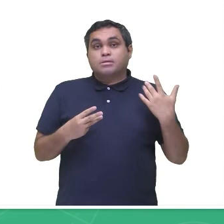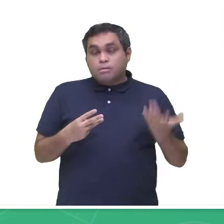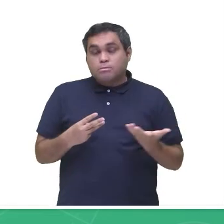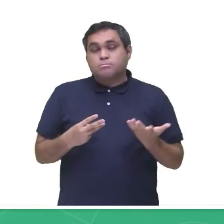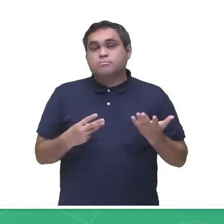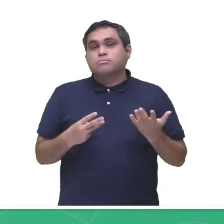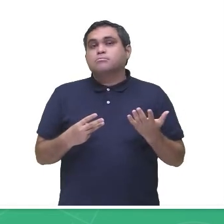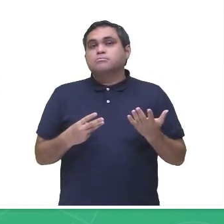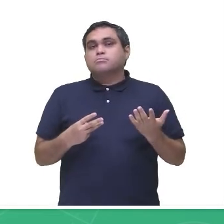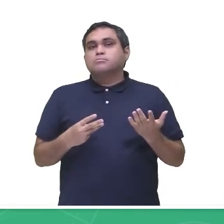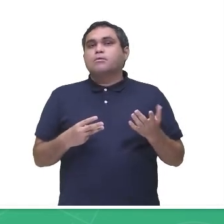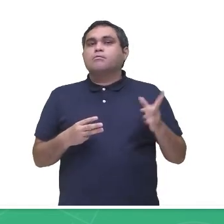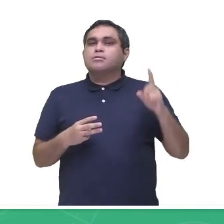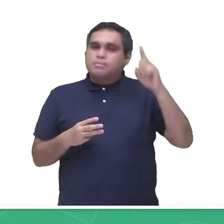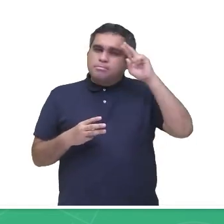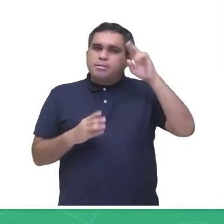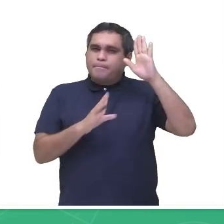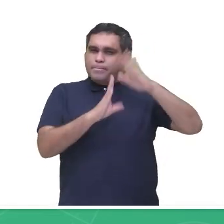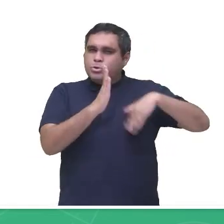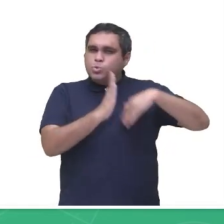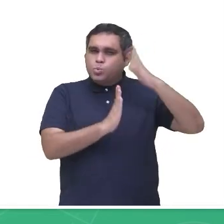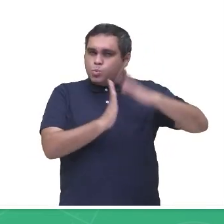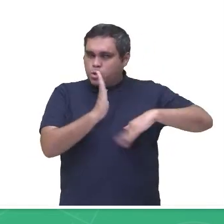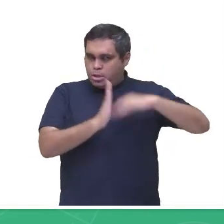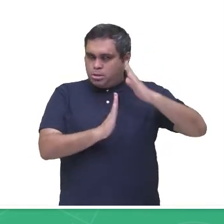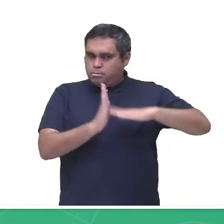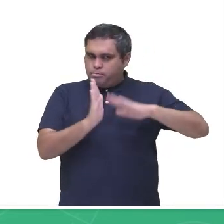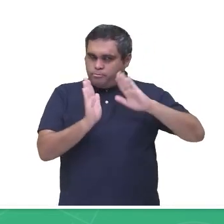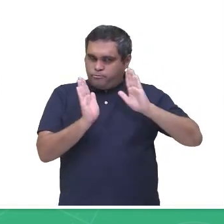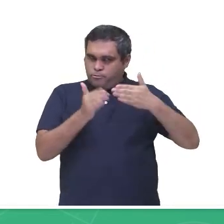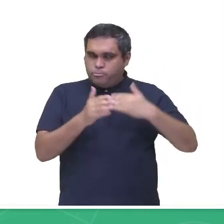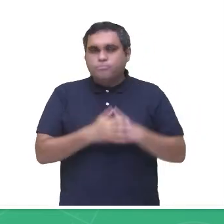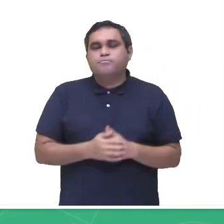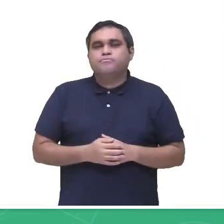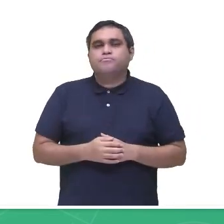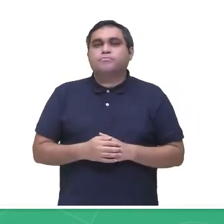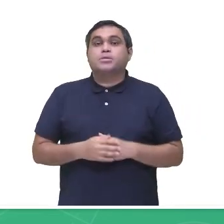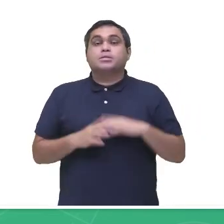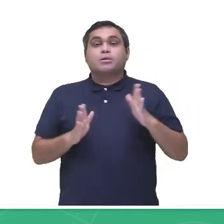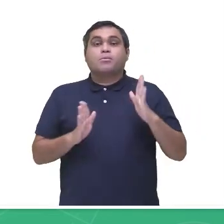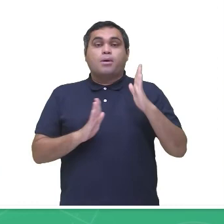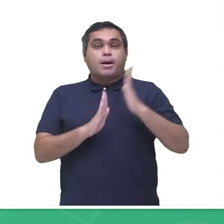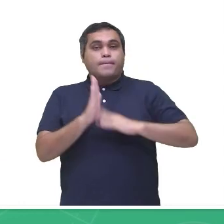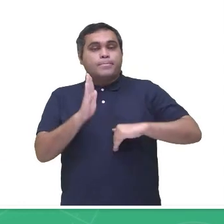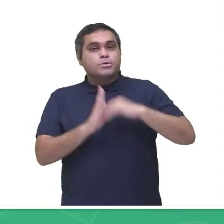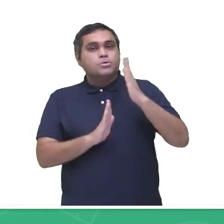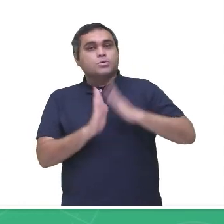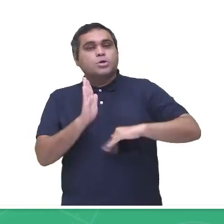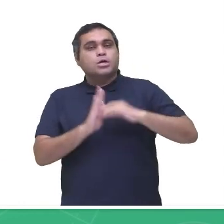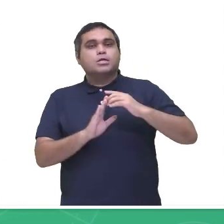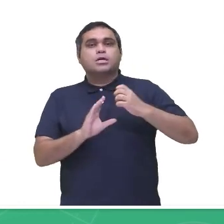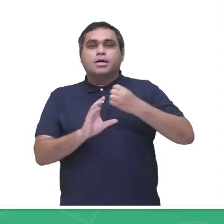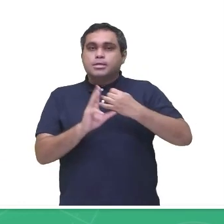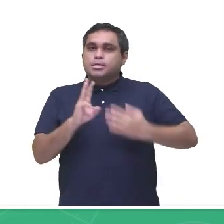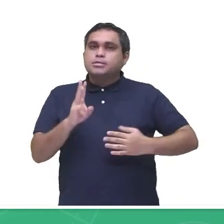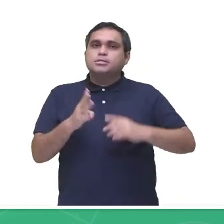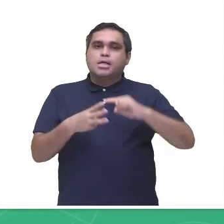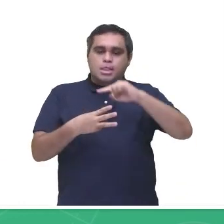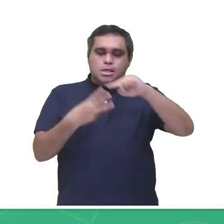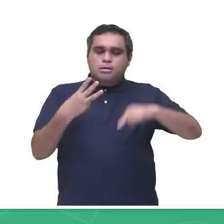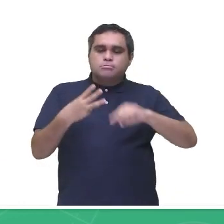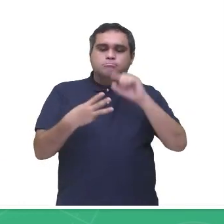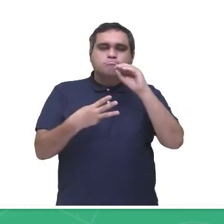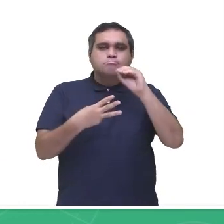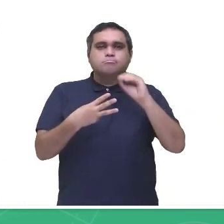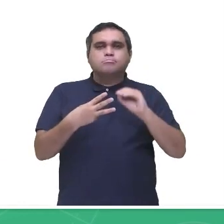princípios, né, da pintura, nós vamos falar o seguinte, que essa pintura, essas características, essas 3, né, que eu estou pedindo